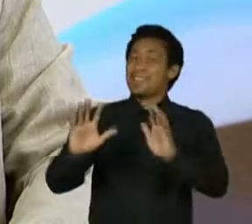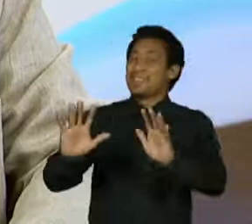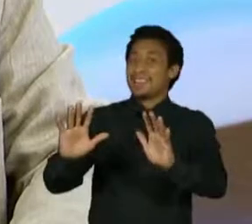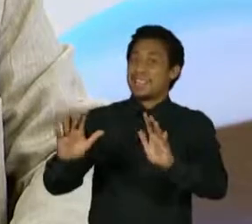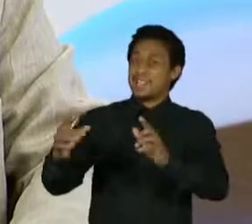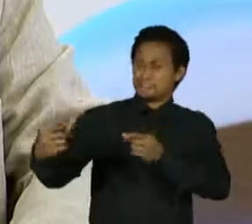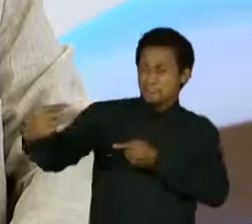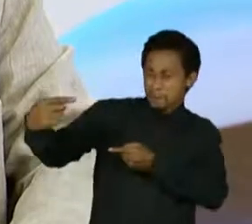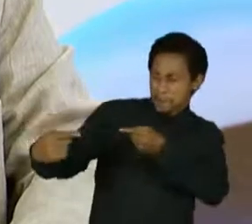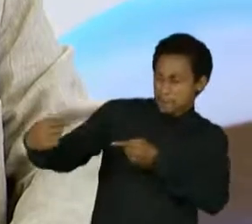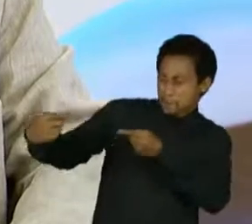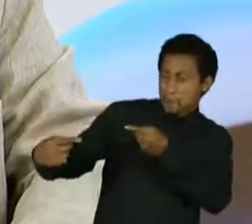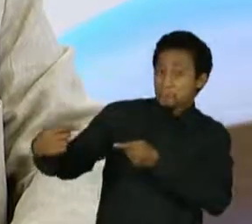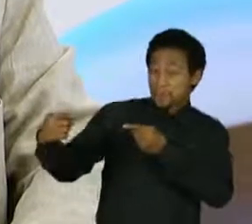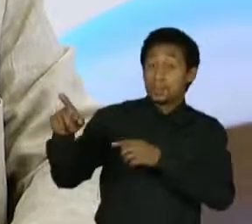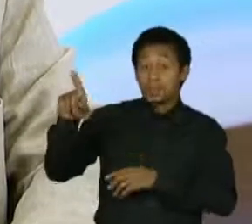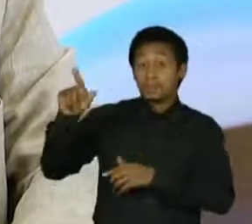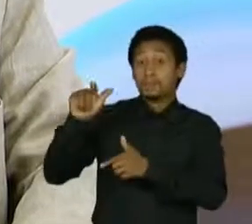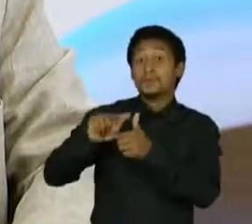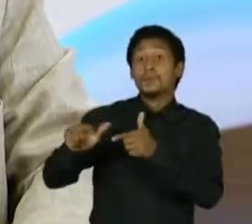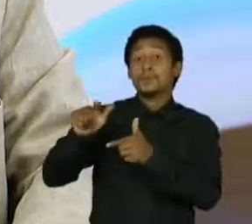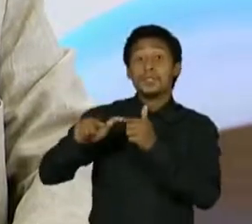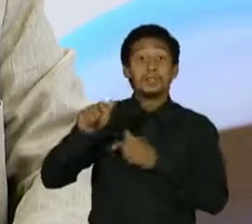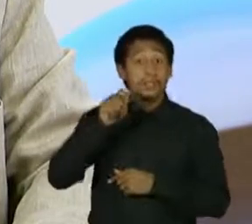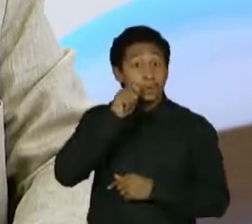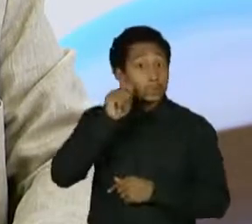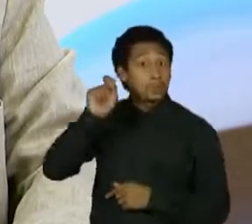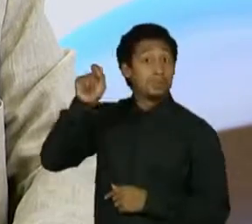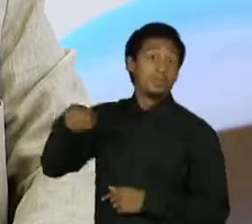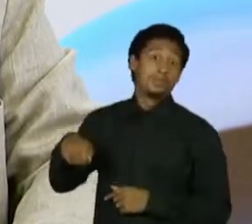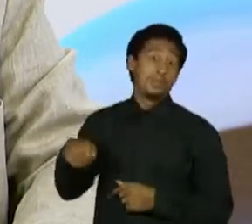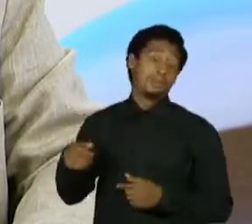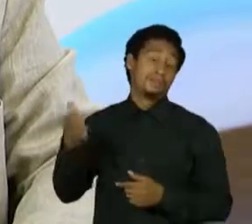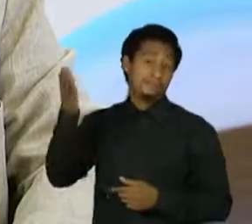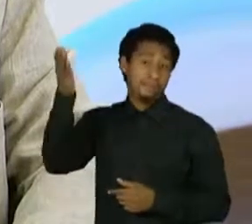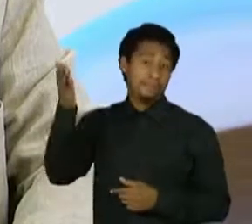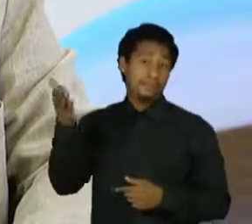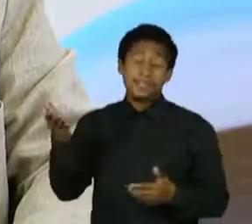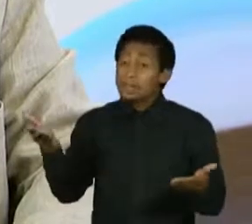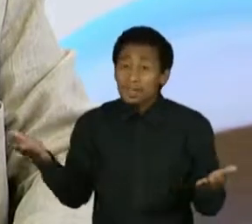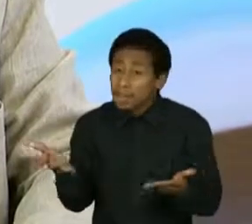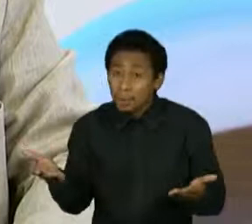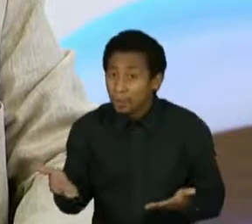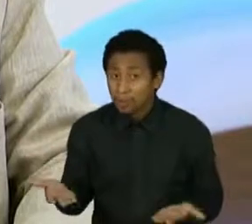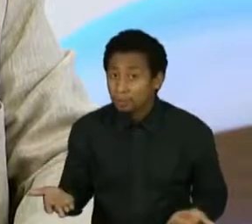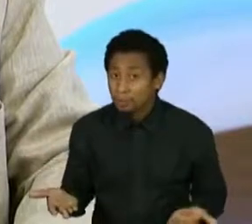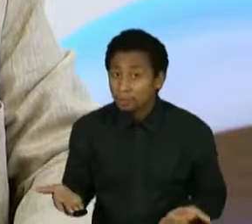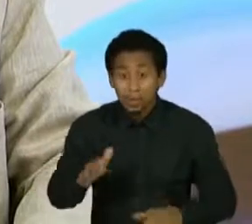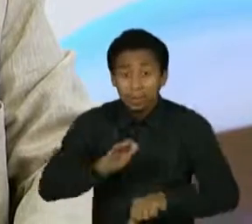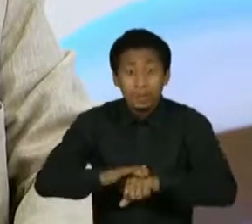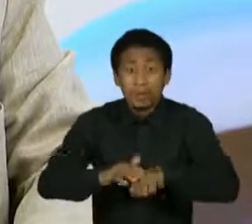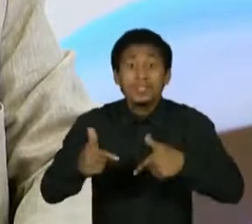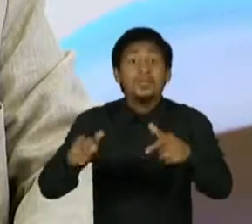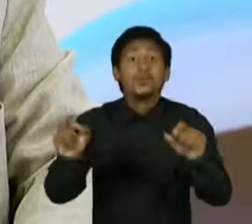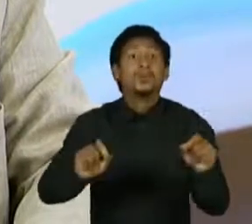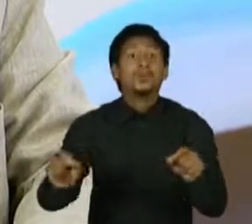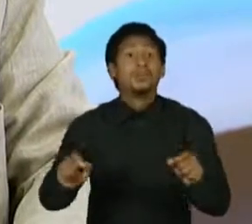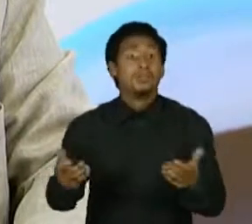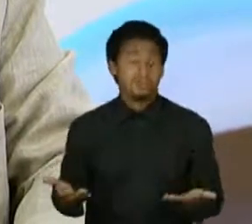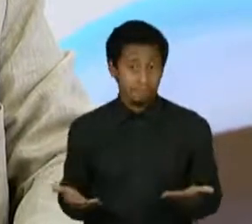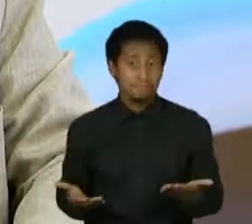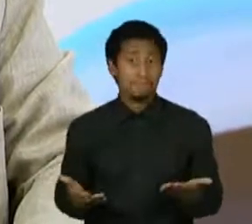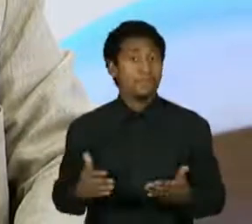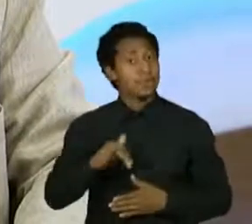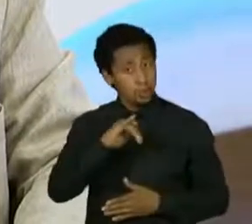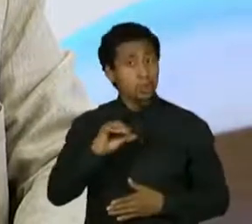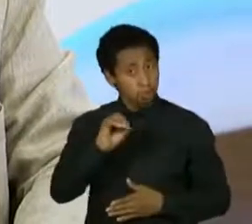de uma crise na Ucrânia Mas agora como é que fica ele terá que tomar medidas ele terá